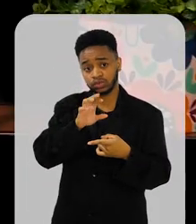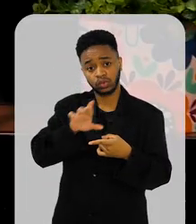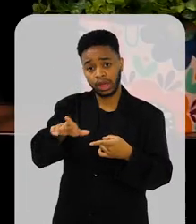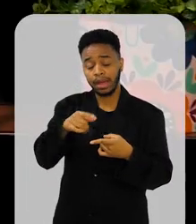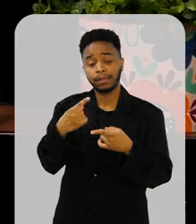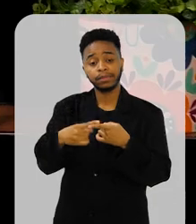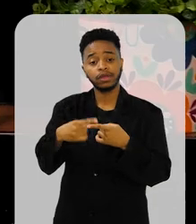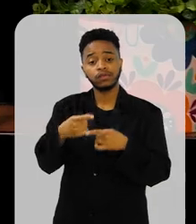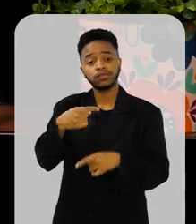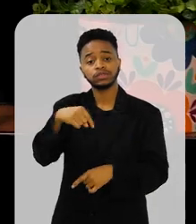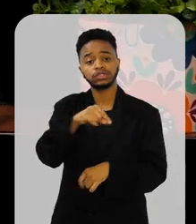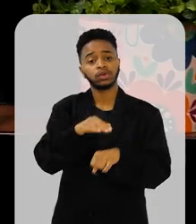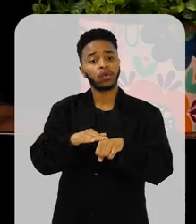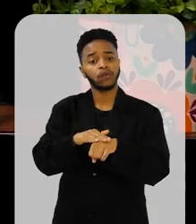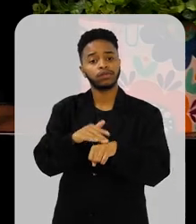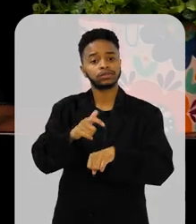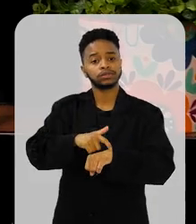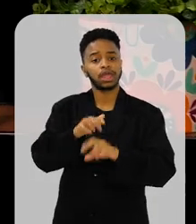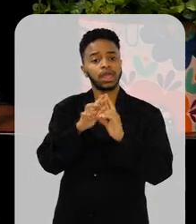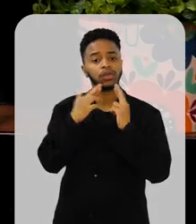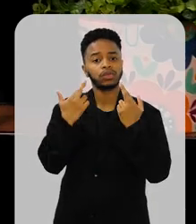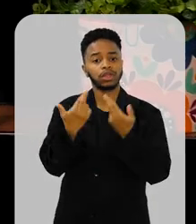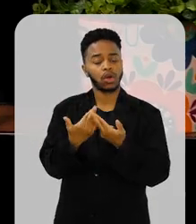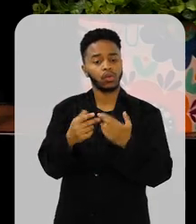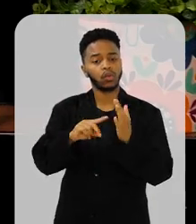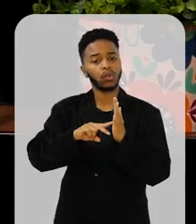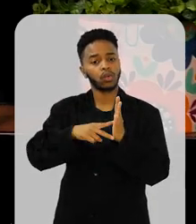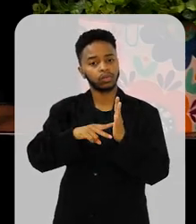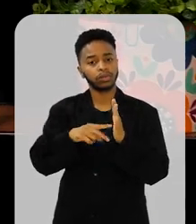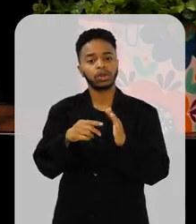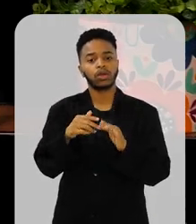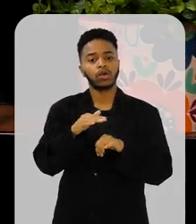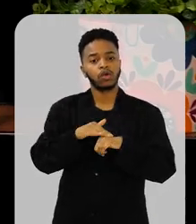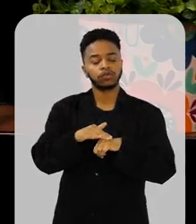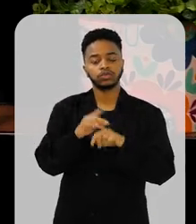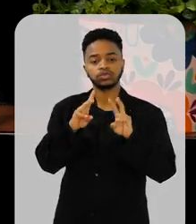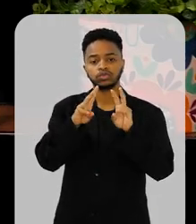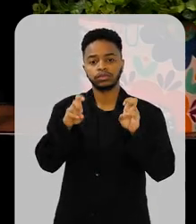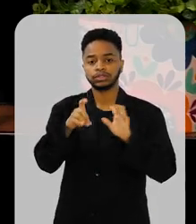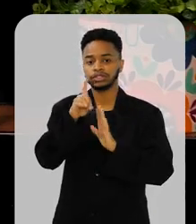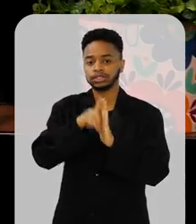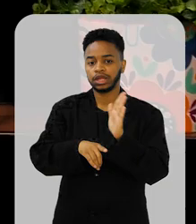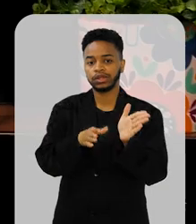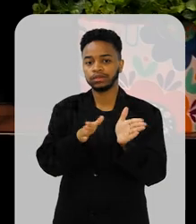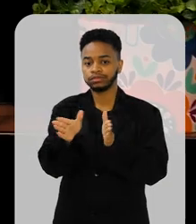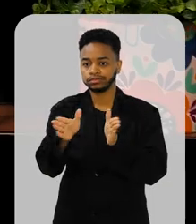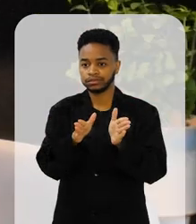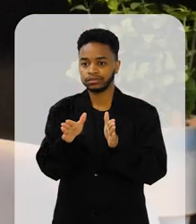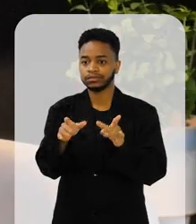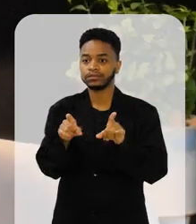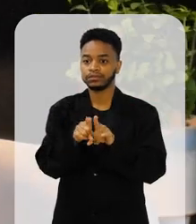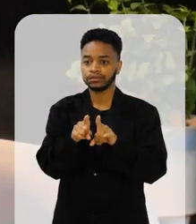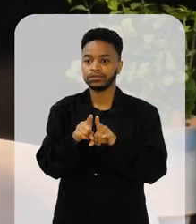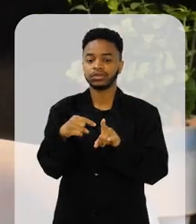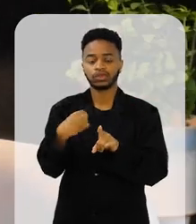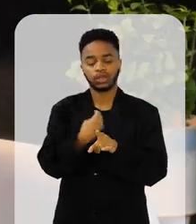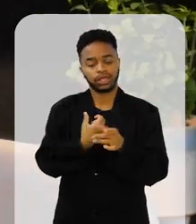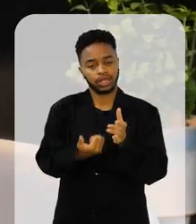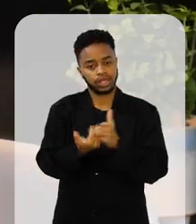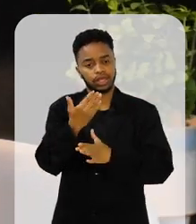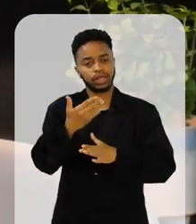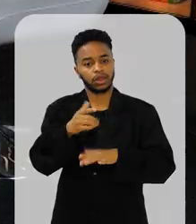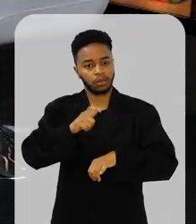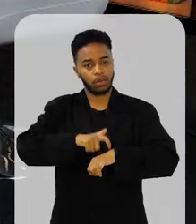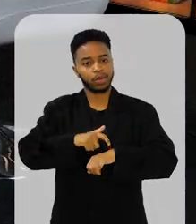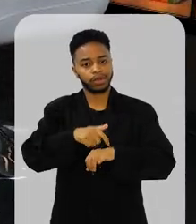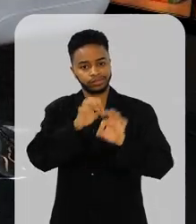você conversa, numa reunião de condomínio, os direitos da acessibilidade. A gente faz um momento, não é verdade? A